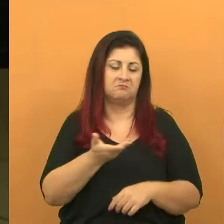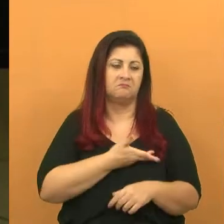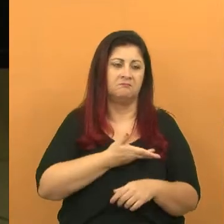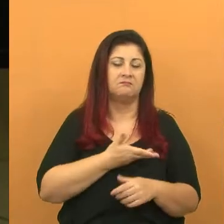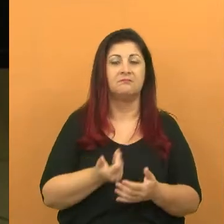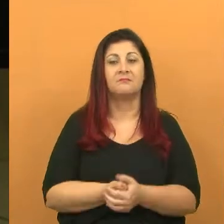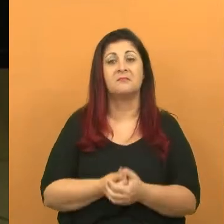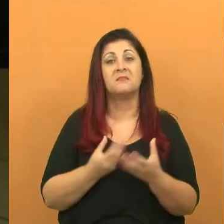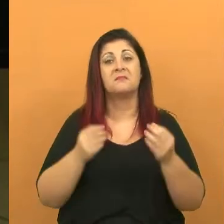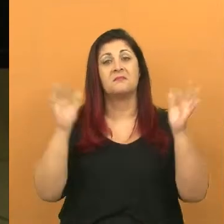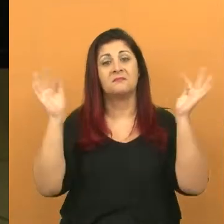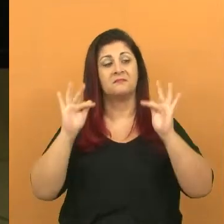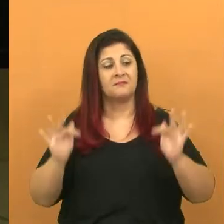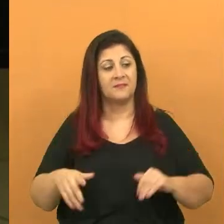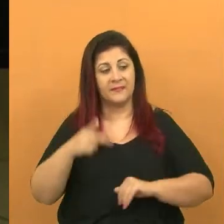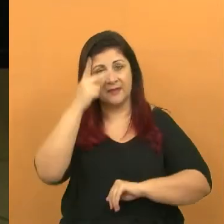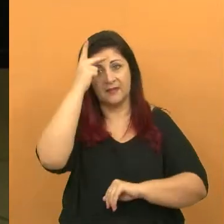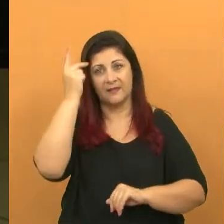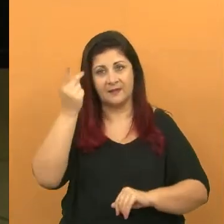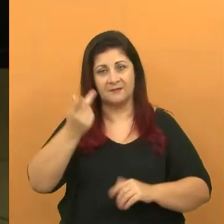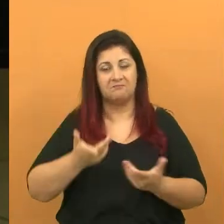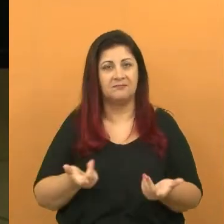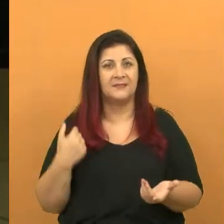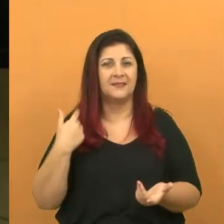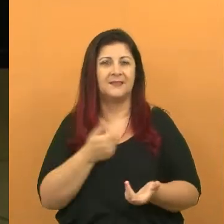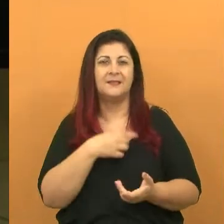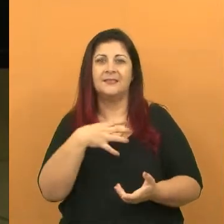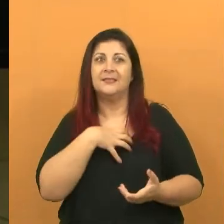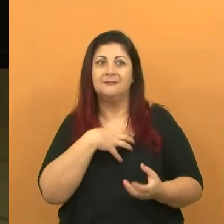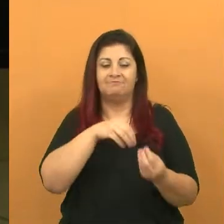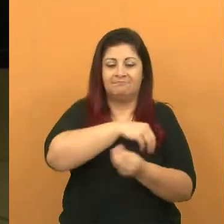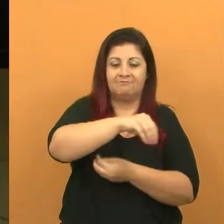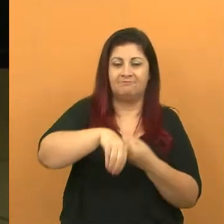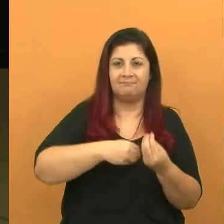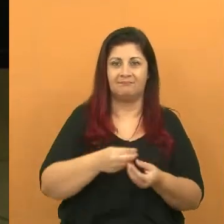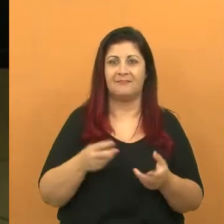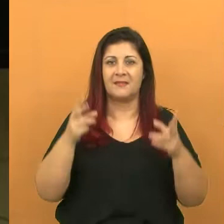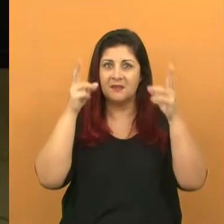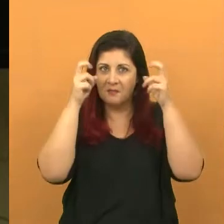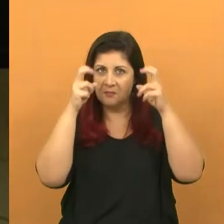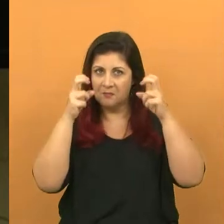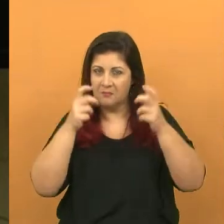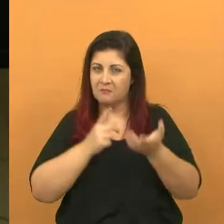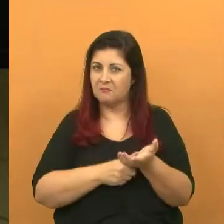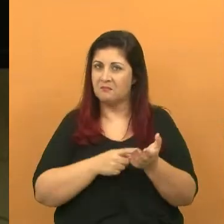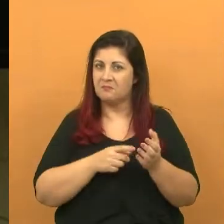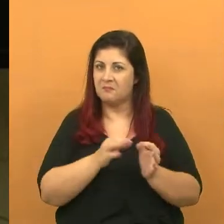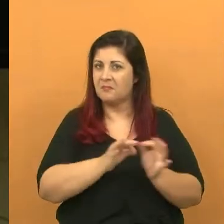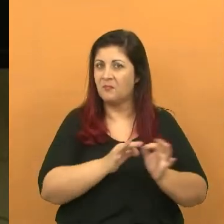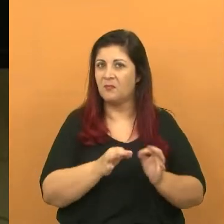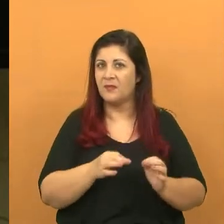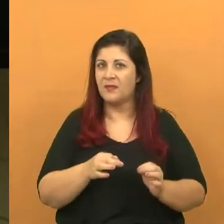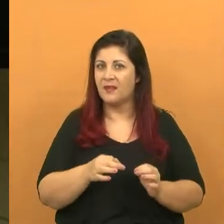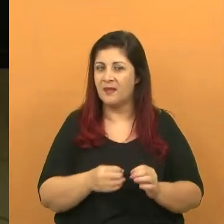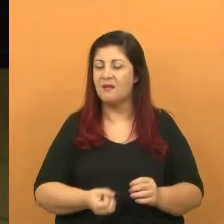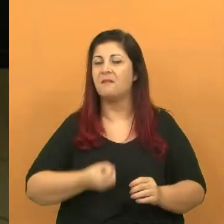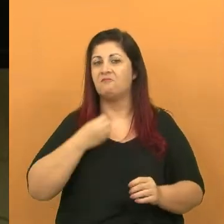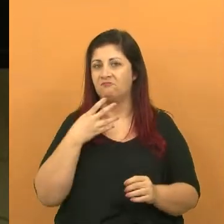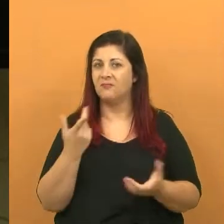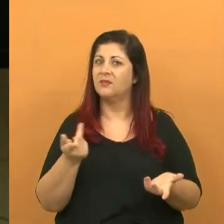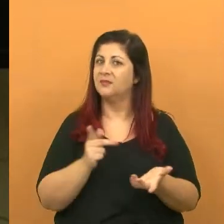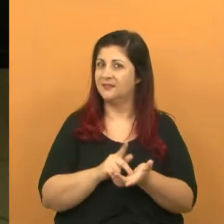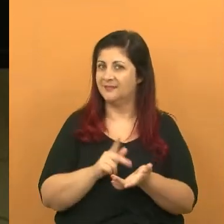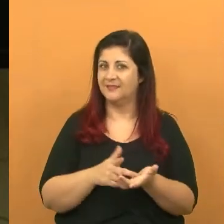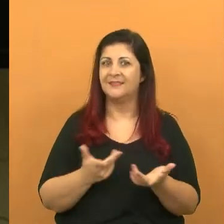e eu fico muito feliz quando essas pessoas, a gente sente o envolvimento delas, e a gente percebe que o projeto, então, tem um alcance realmente que vai,